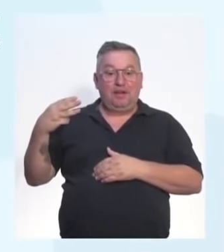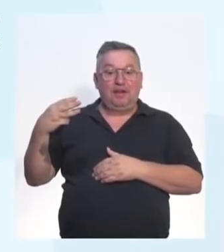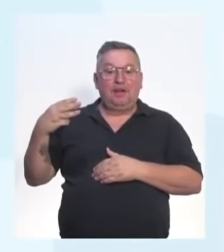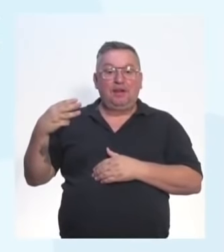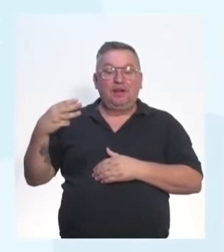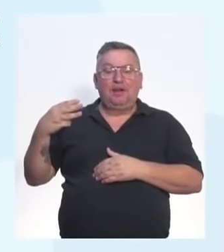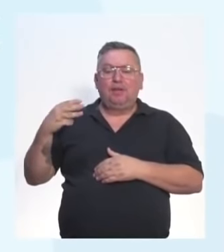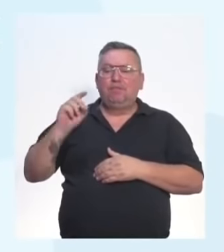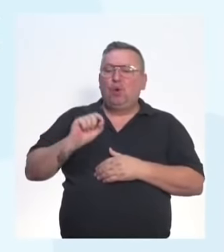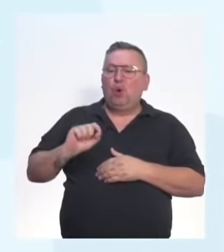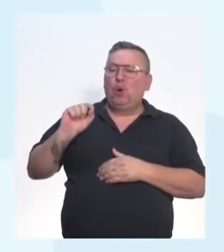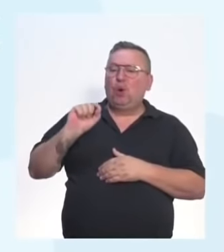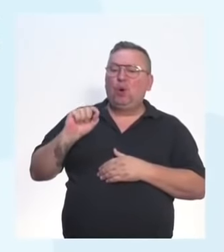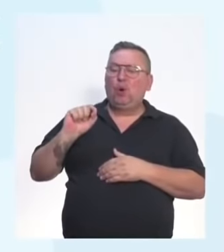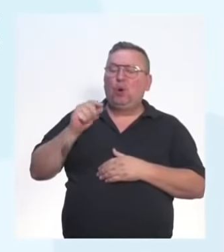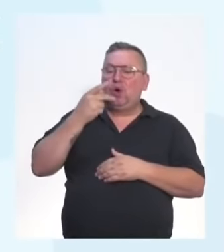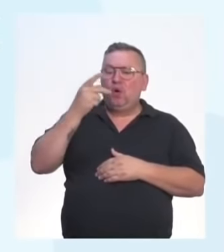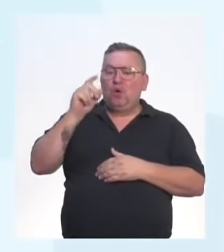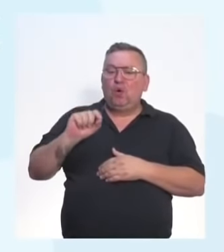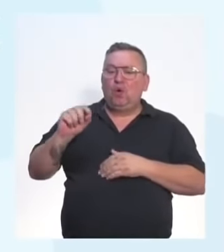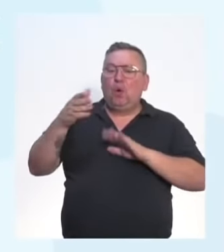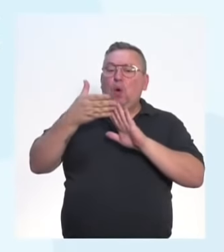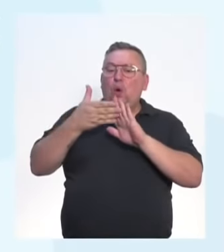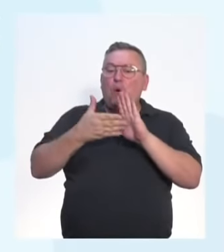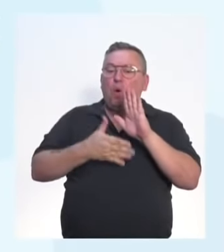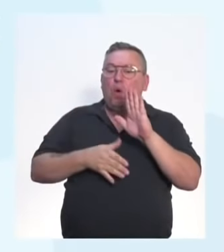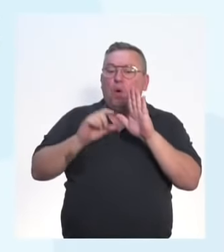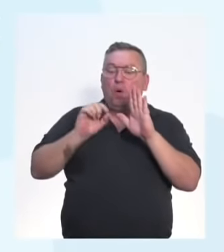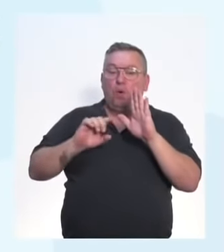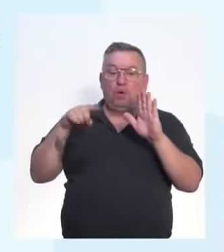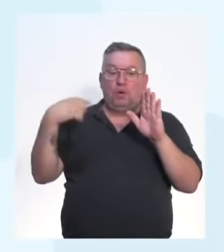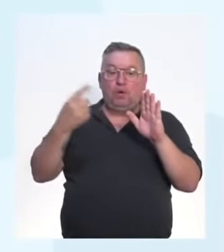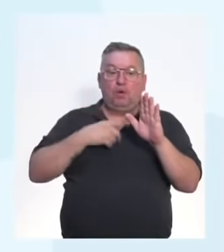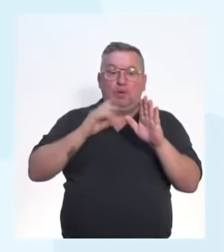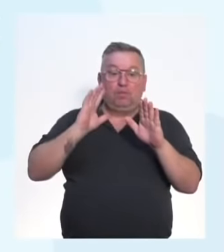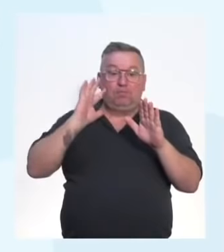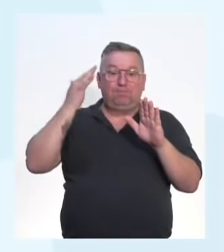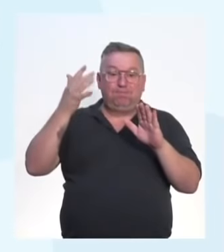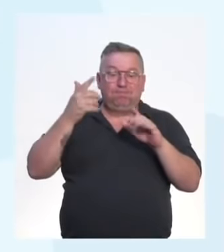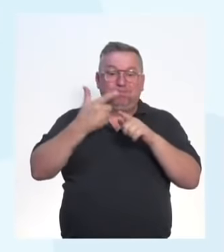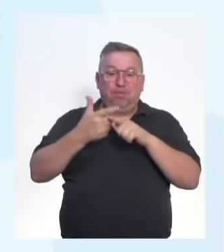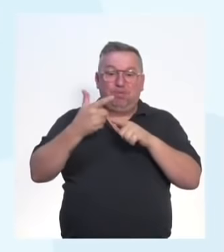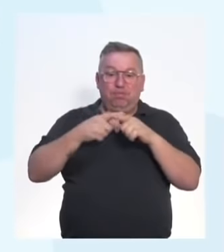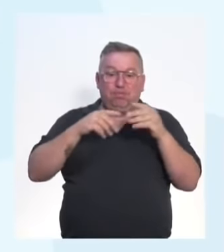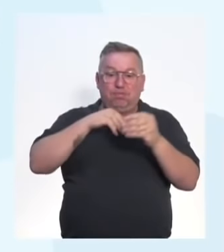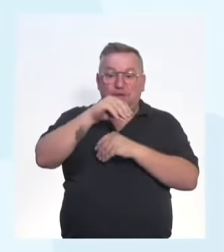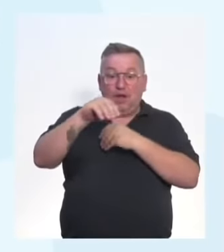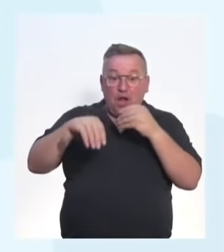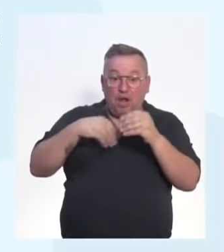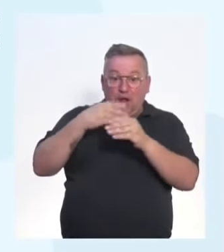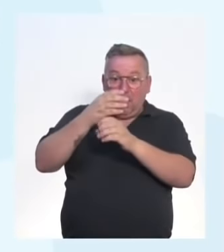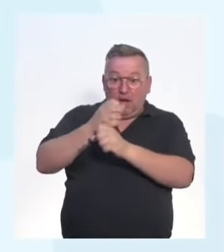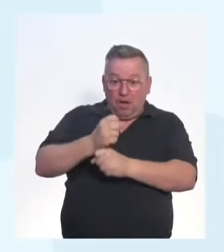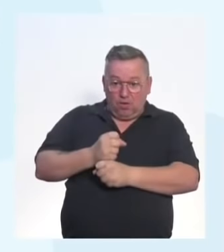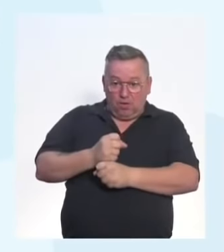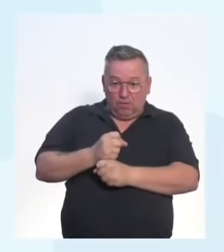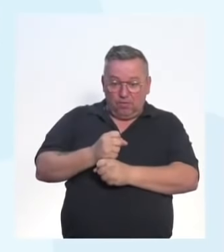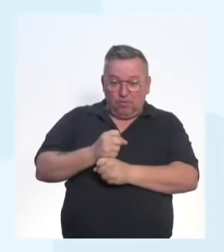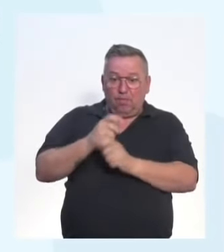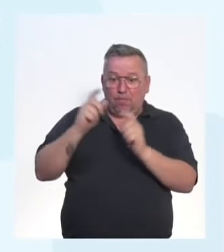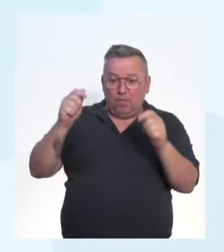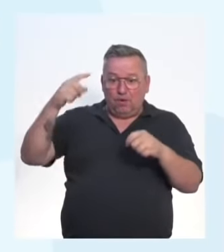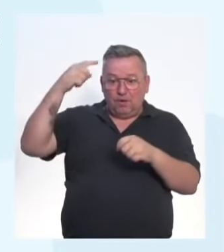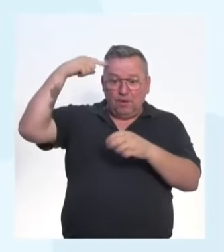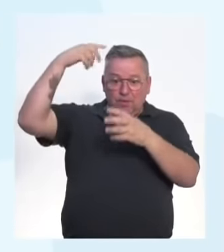EF06MA03. O que ela propõe? Que a gente solucione problemas que envolvam cálculos. Tá, okay? Esses cálculos podem